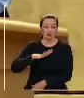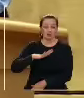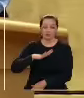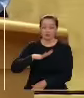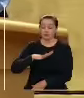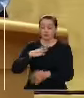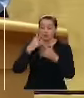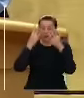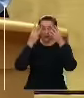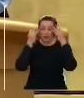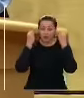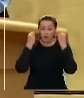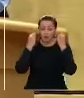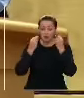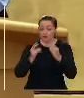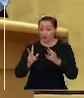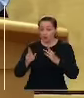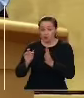escreve na terra,